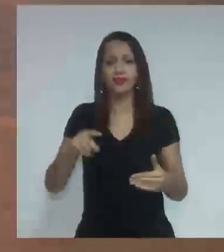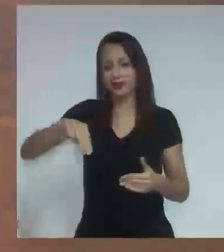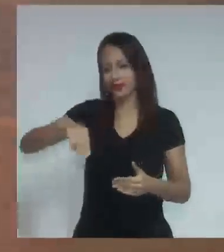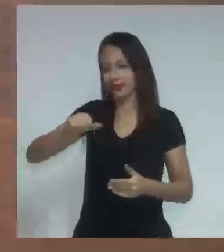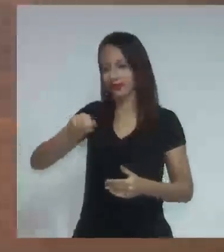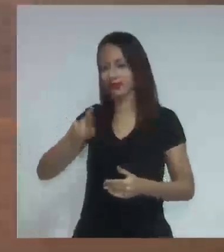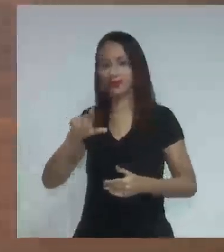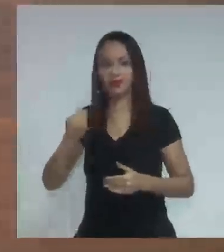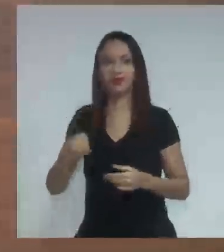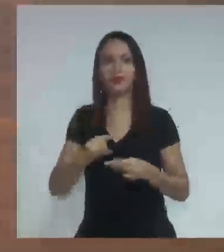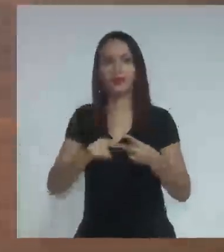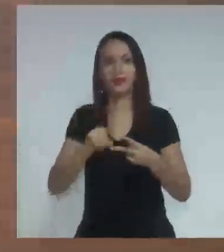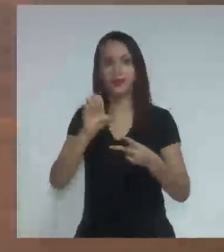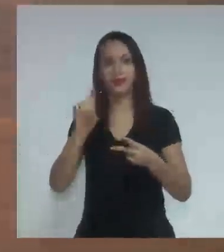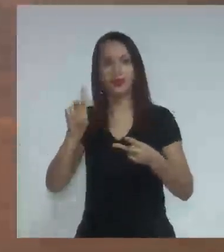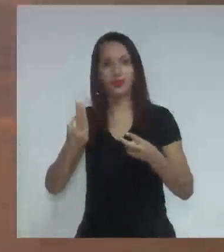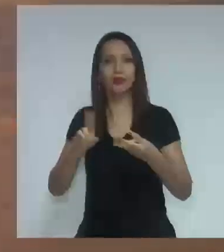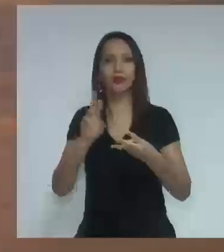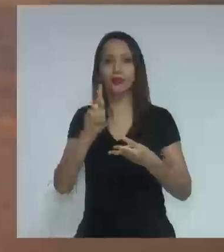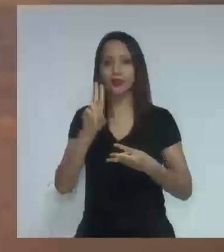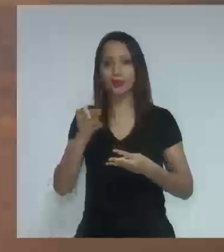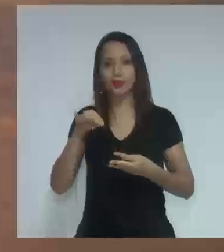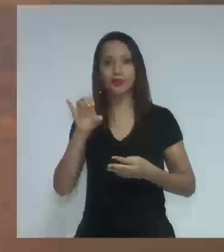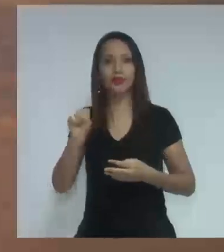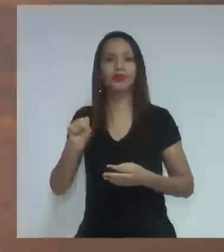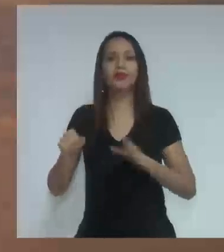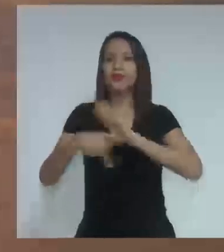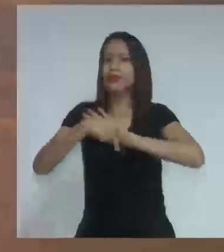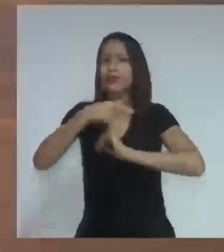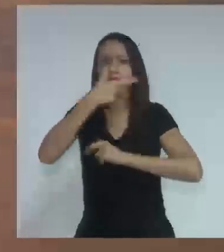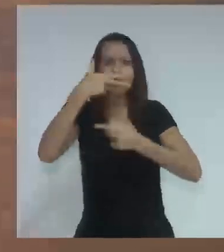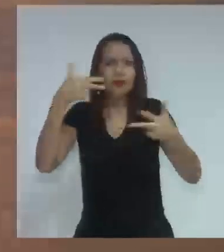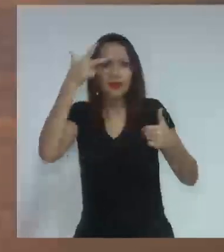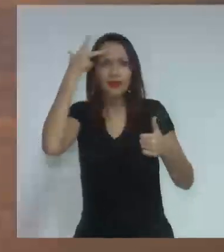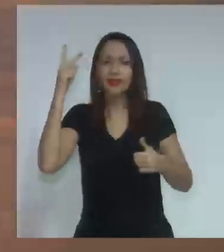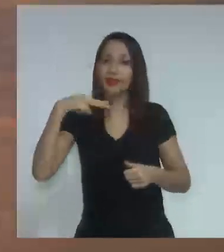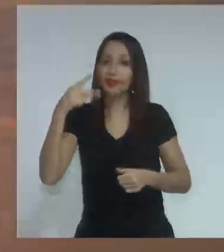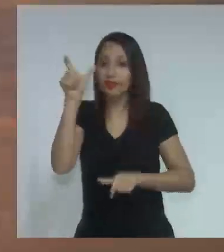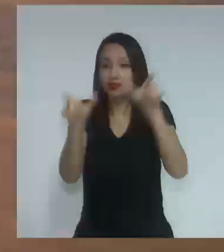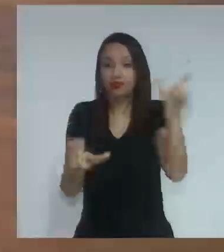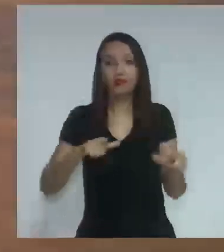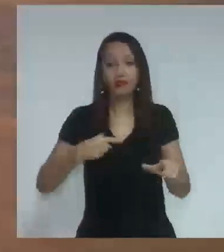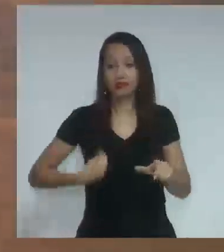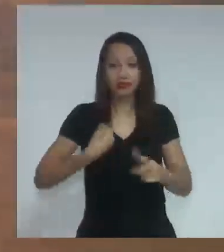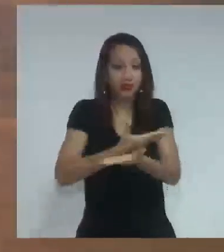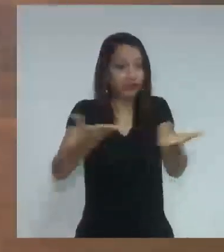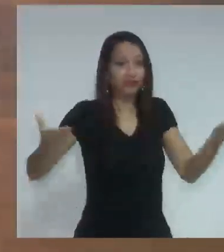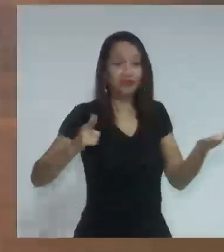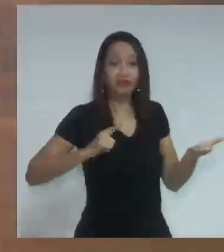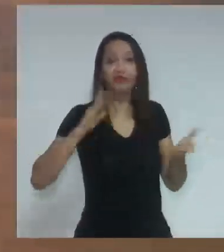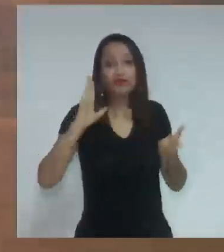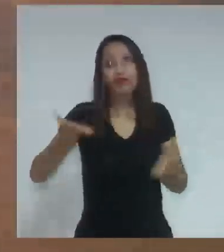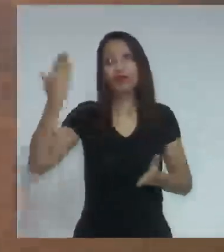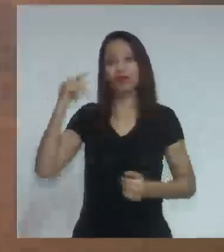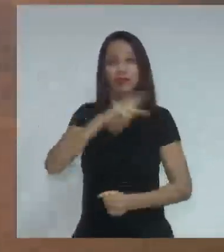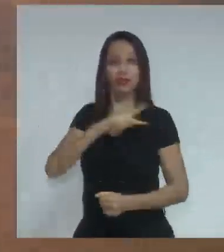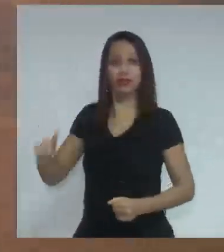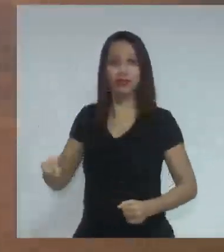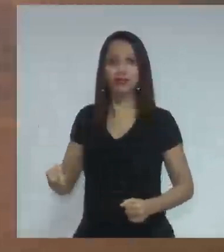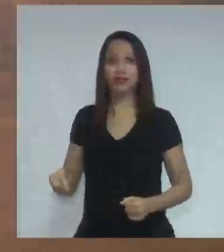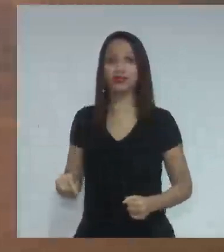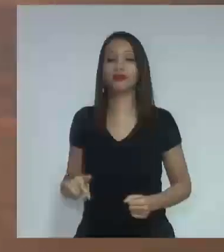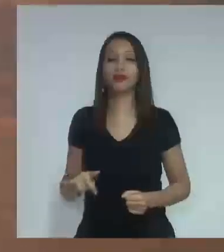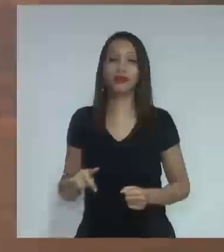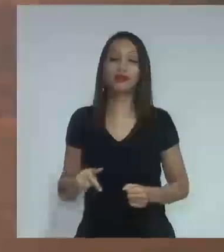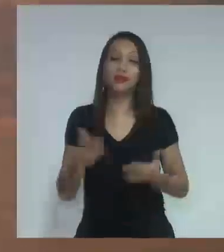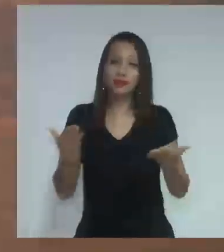oportunidade de ser presidente, Rubens e outras pessoas que passaram aqui. Então tem que ter muita responsabilidade. Então eu queria deixar registrado, o Sandro não está aqui,